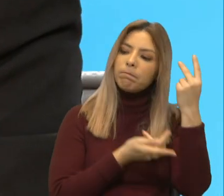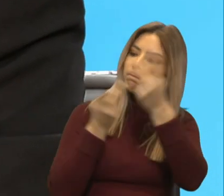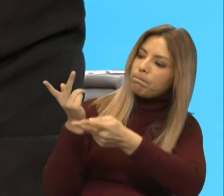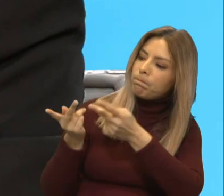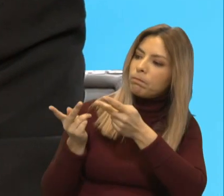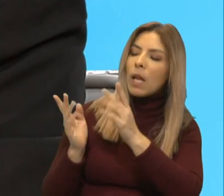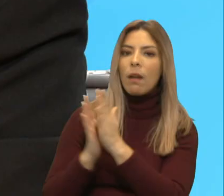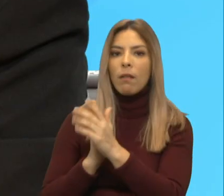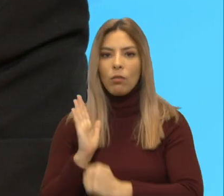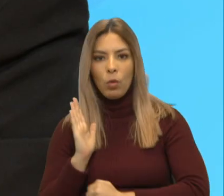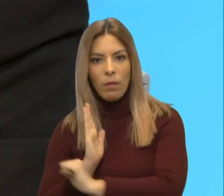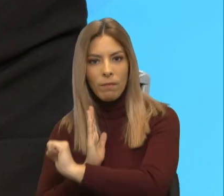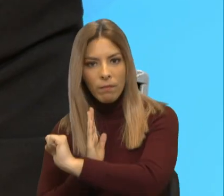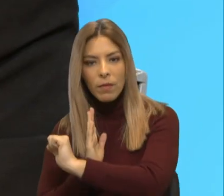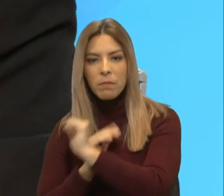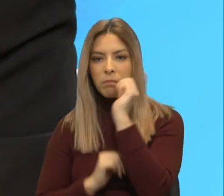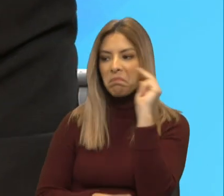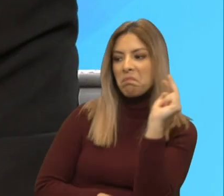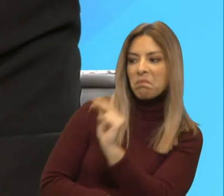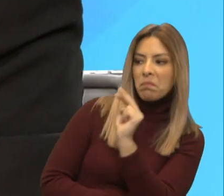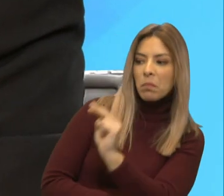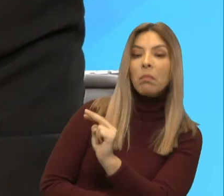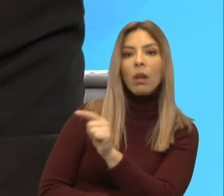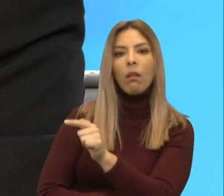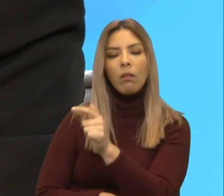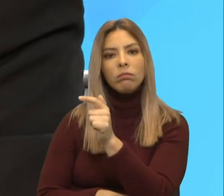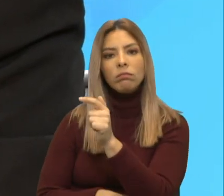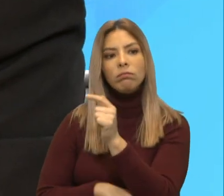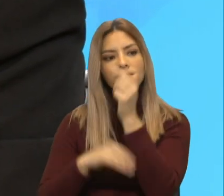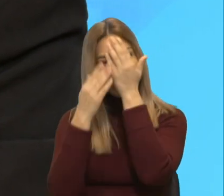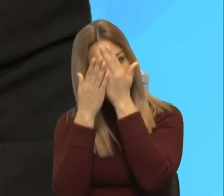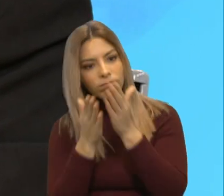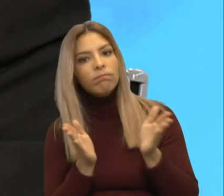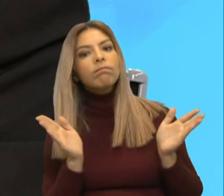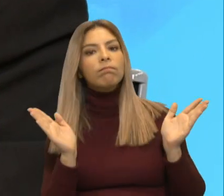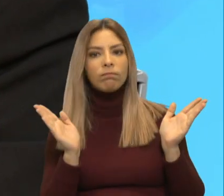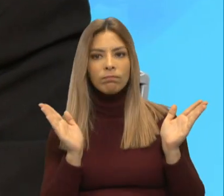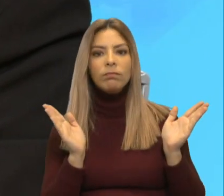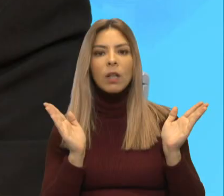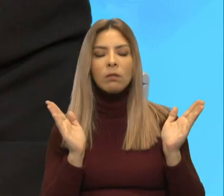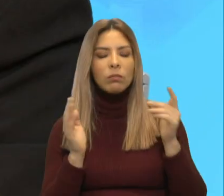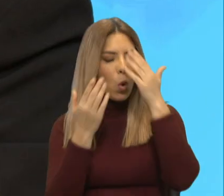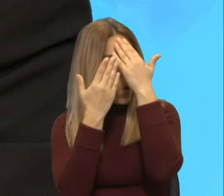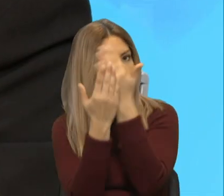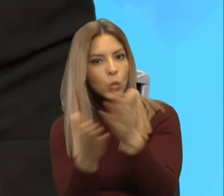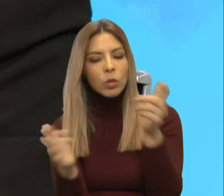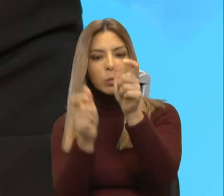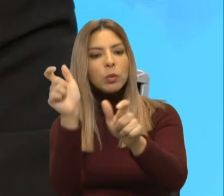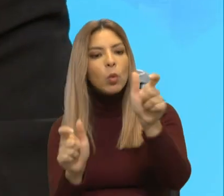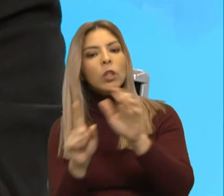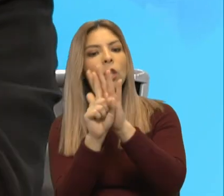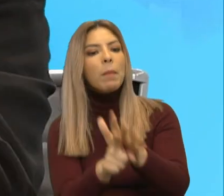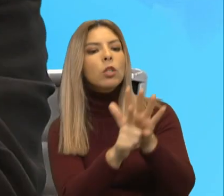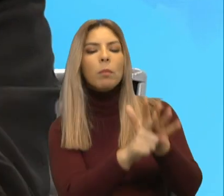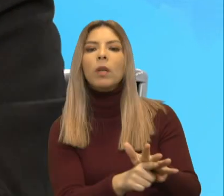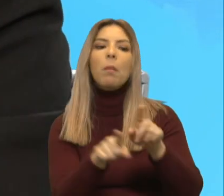qualidade e uma abertura e, sobretudo, a capacidade de acolher a todos e não fazer discriminação